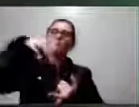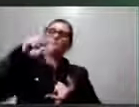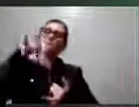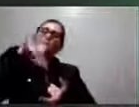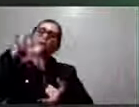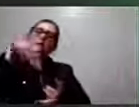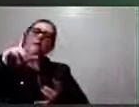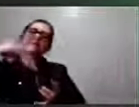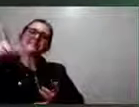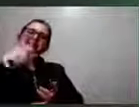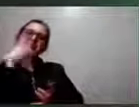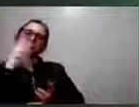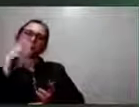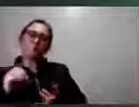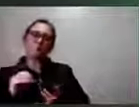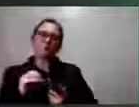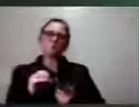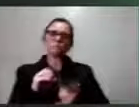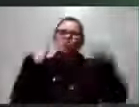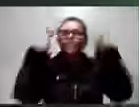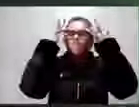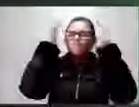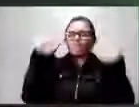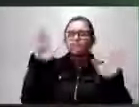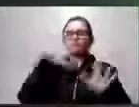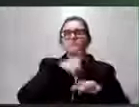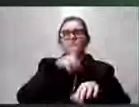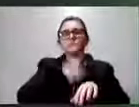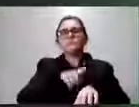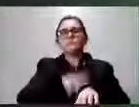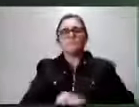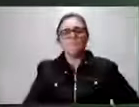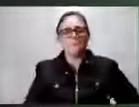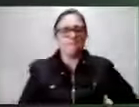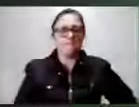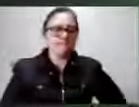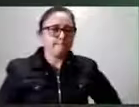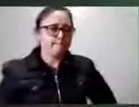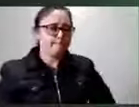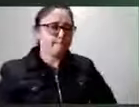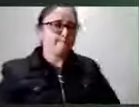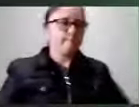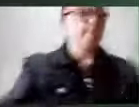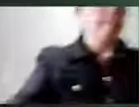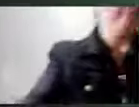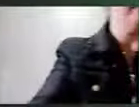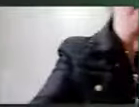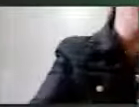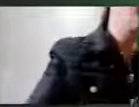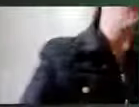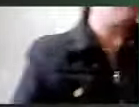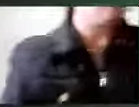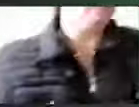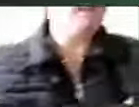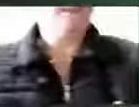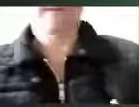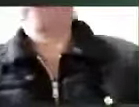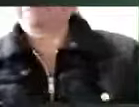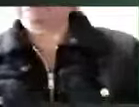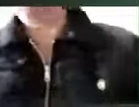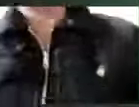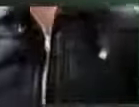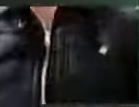lateral da fossa temporal. Não sei se tenho tempo ainda, como é que está o meu tempo? Eu tenho 15 minutos, mas não me falaram se eu tenho